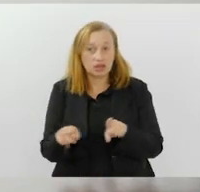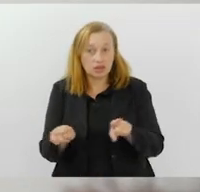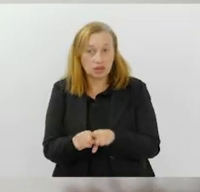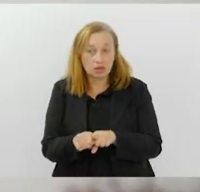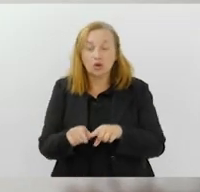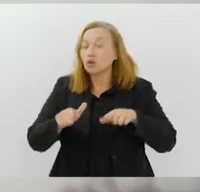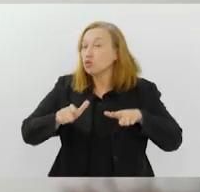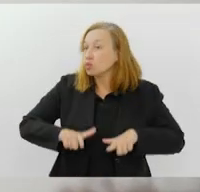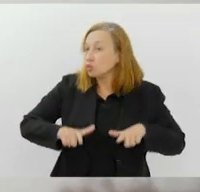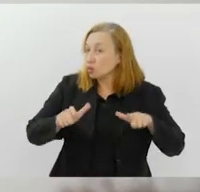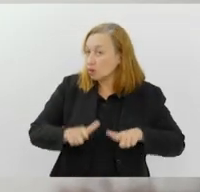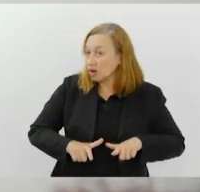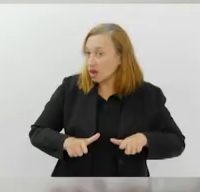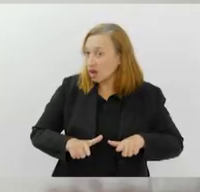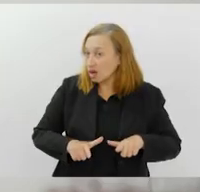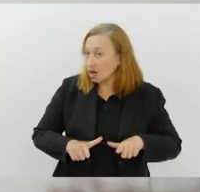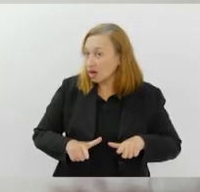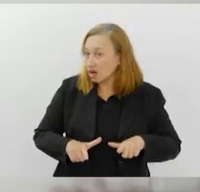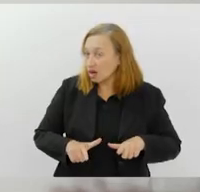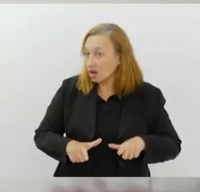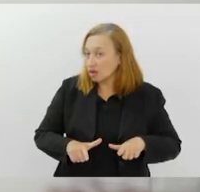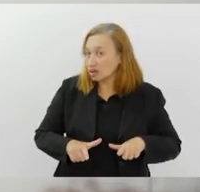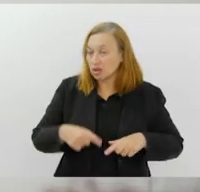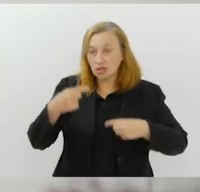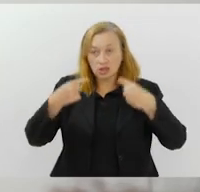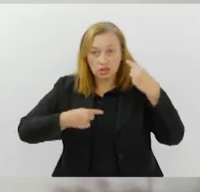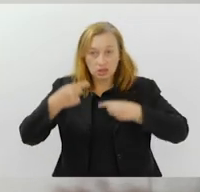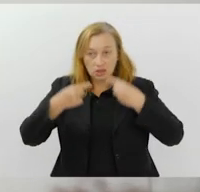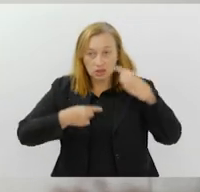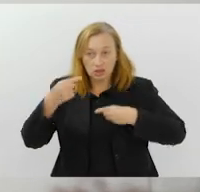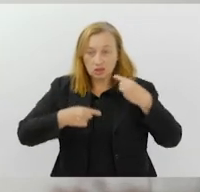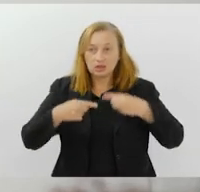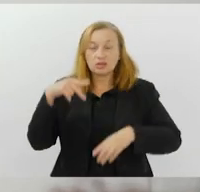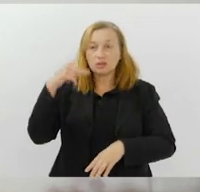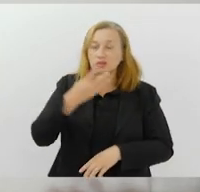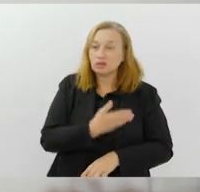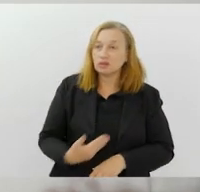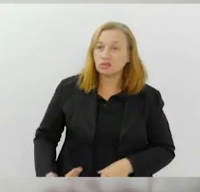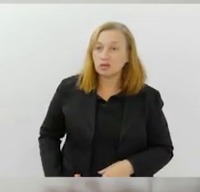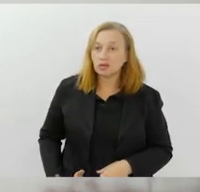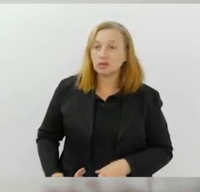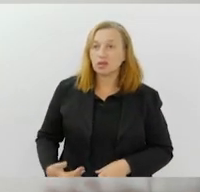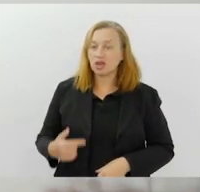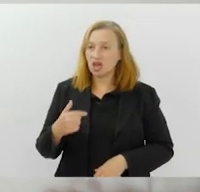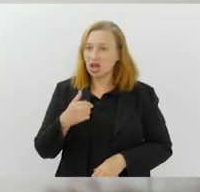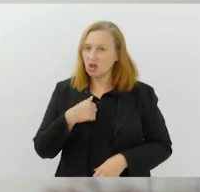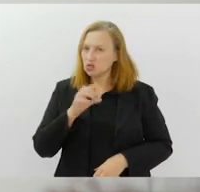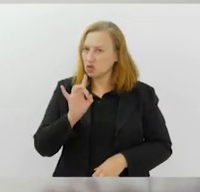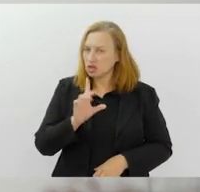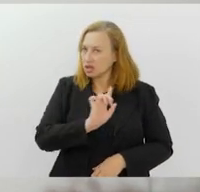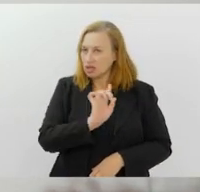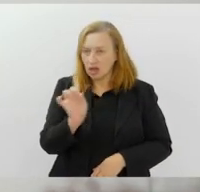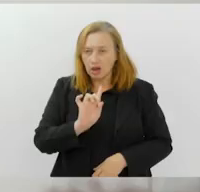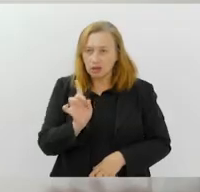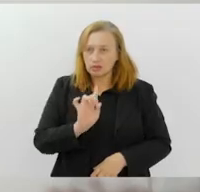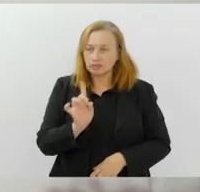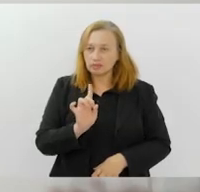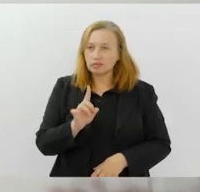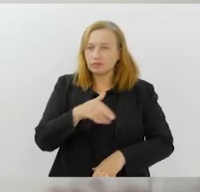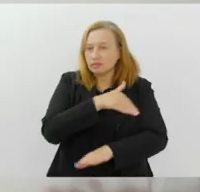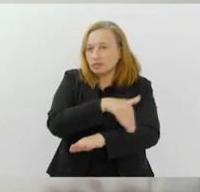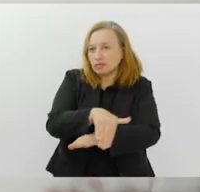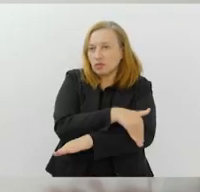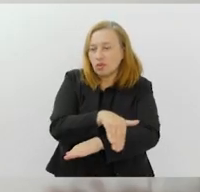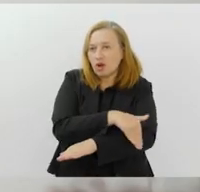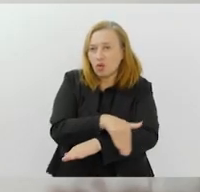num espaço de debate assim de políticas públicas Ou seja eu não estava sozinha numa rua